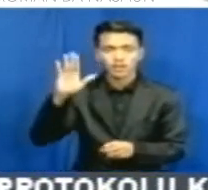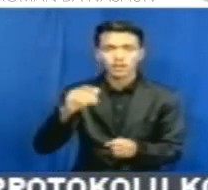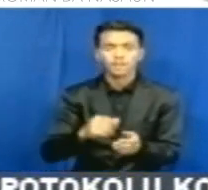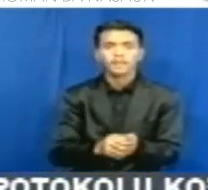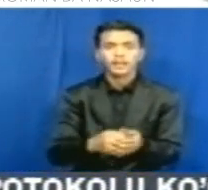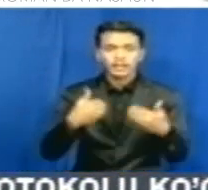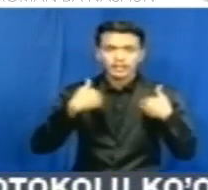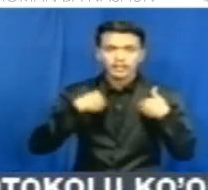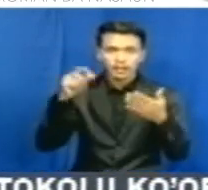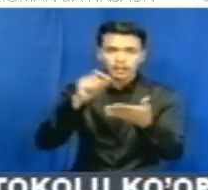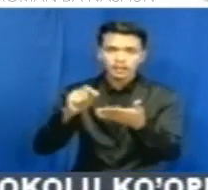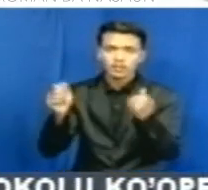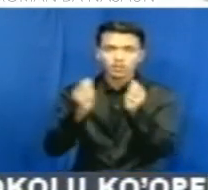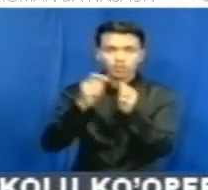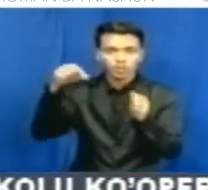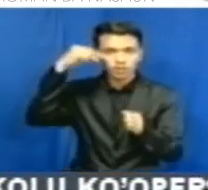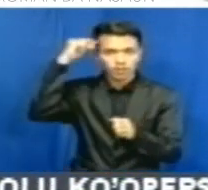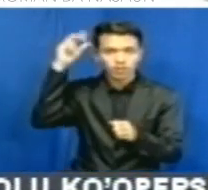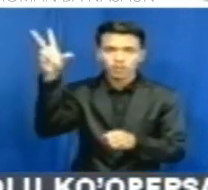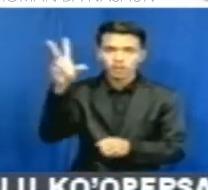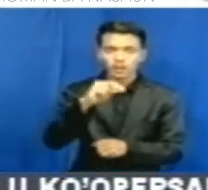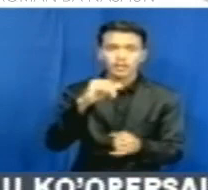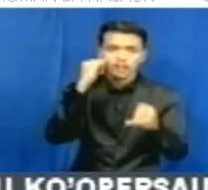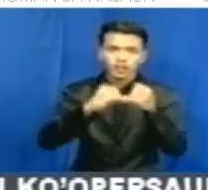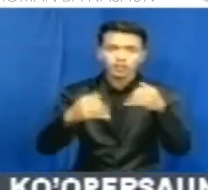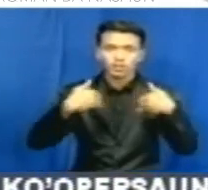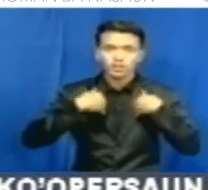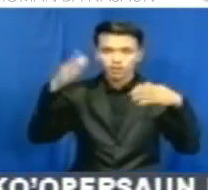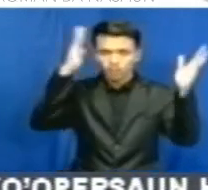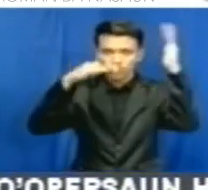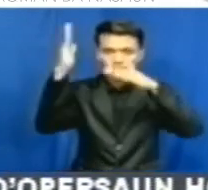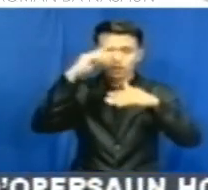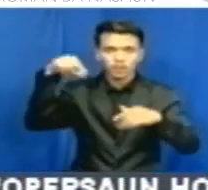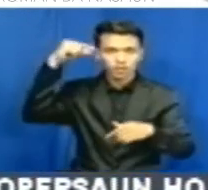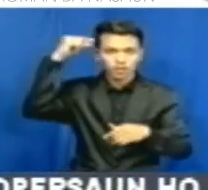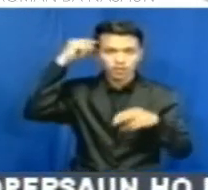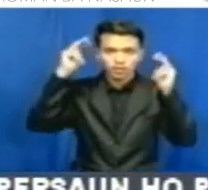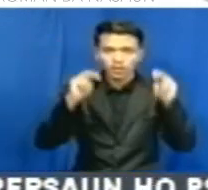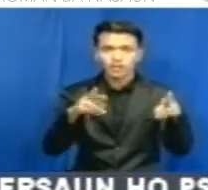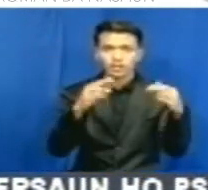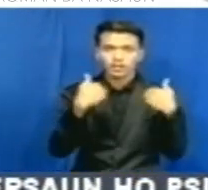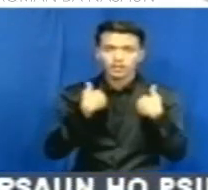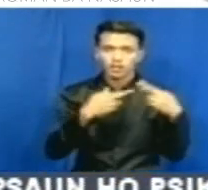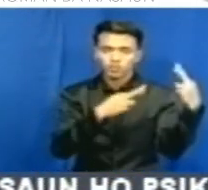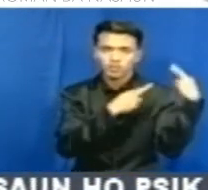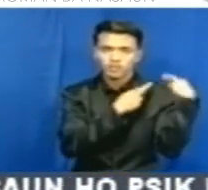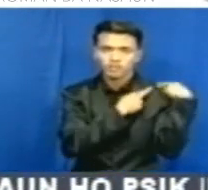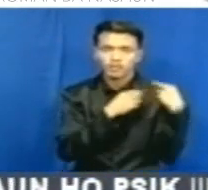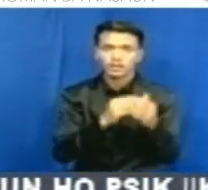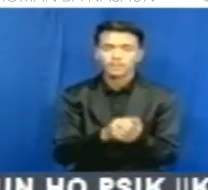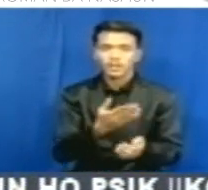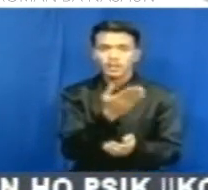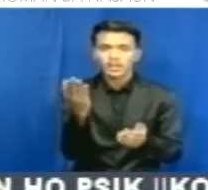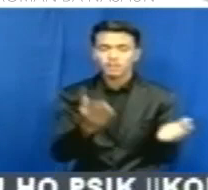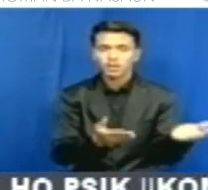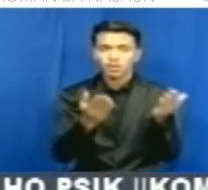ho governo kalai. Tamba no fim, quando ia problema, governo mos tem que tomar responsabilidade. Sei talori